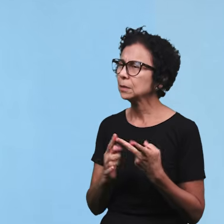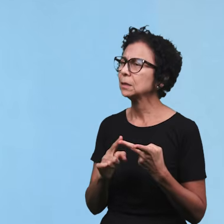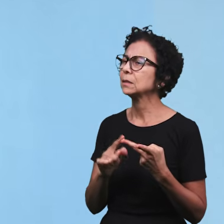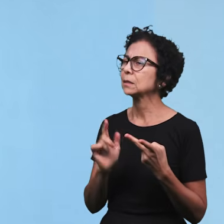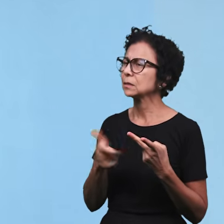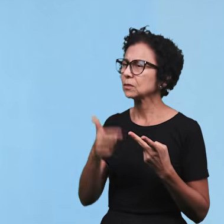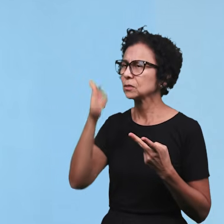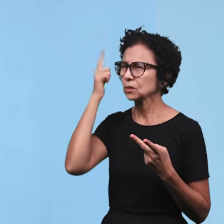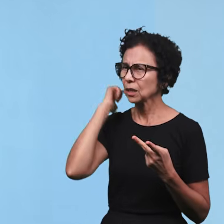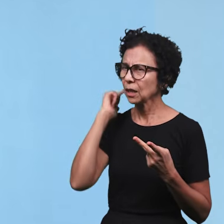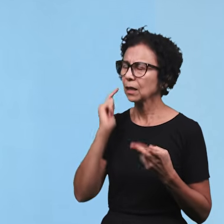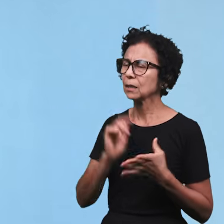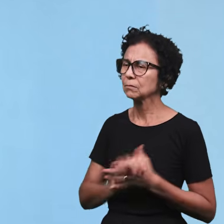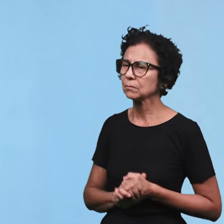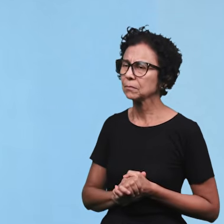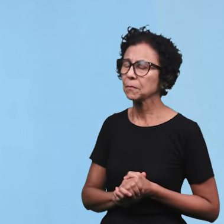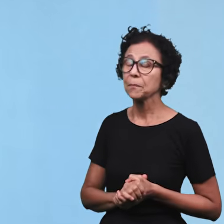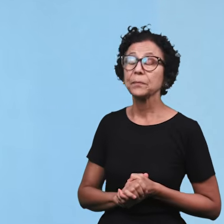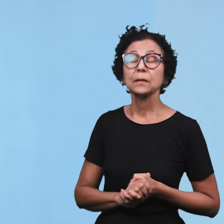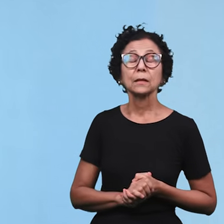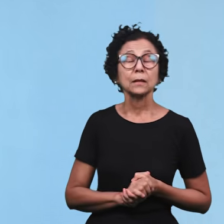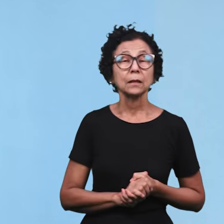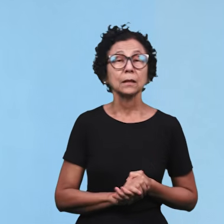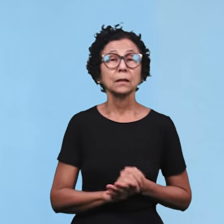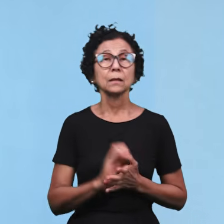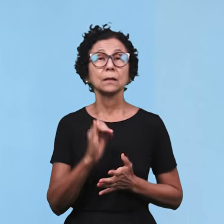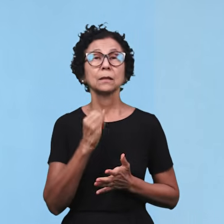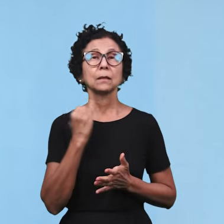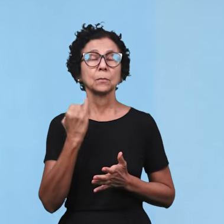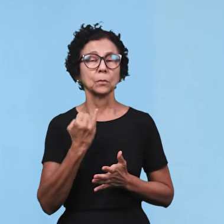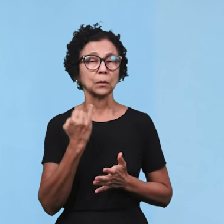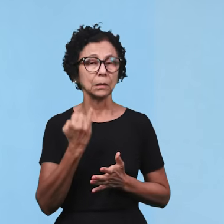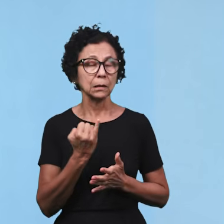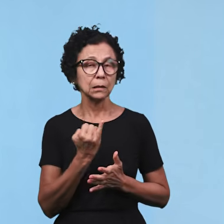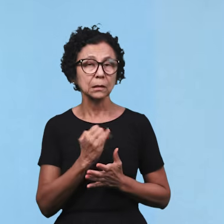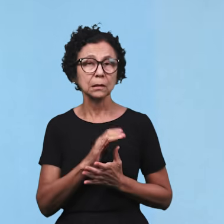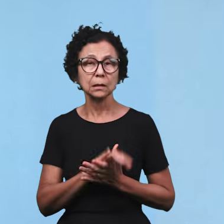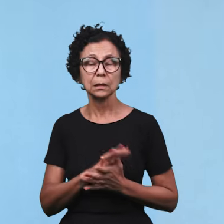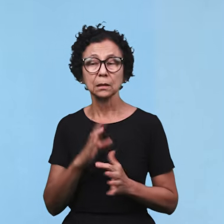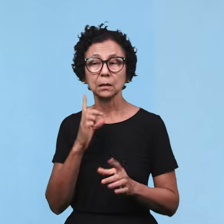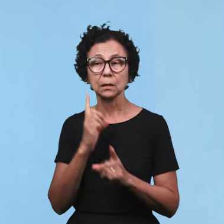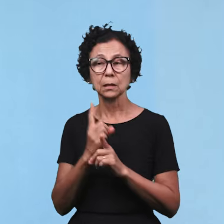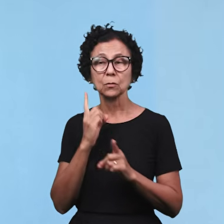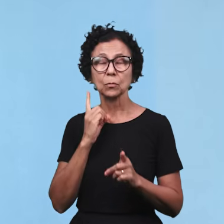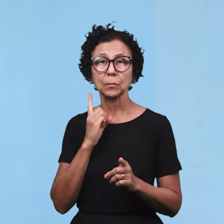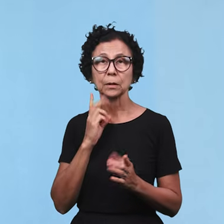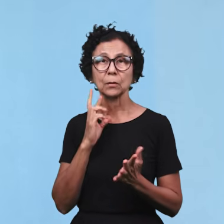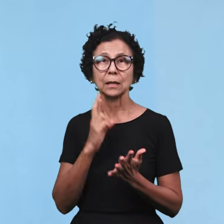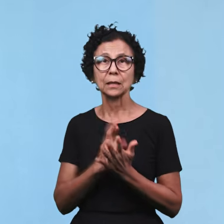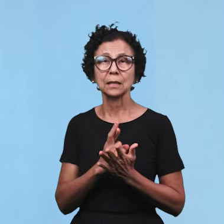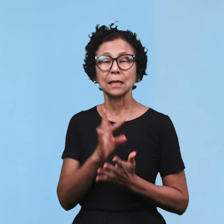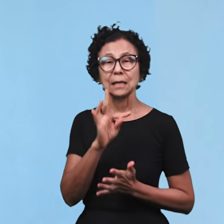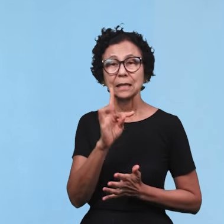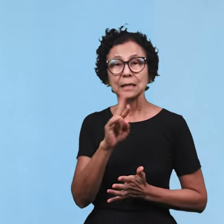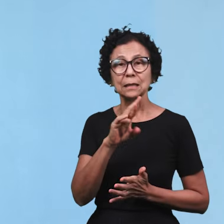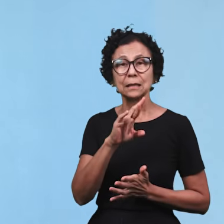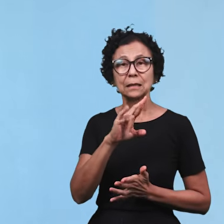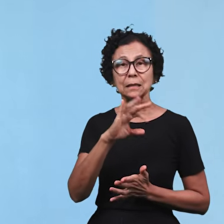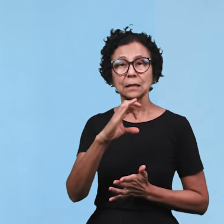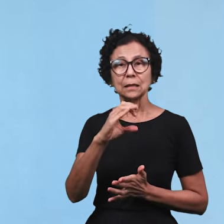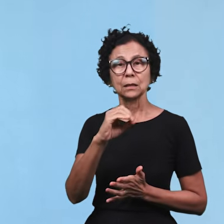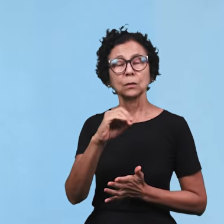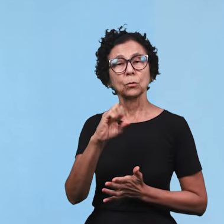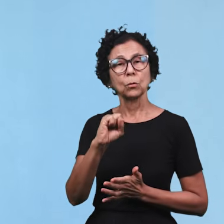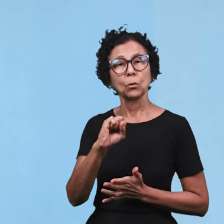paciente e o que é crucial num diagnóstico definitivo, num bom diagnóstico, é fazer a tricoscopia.